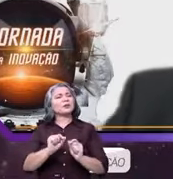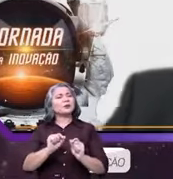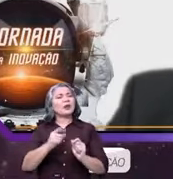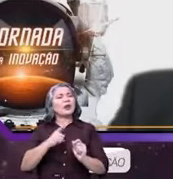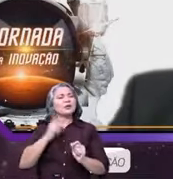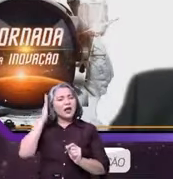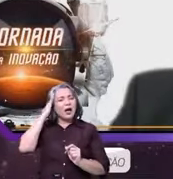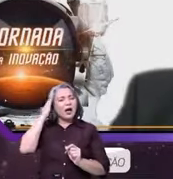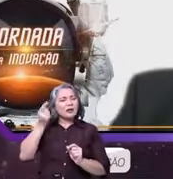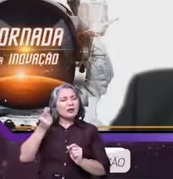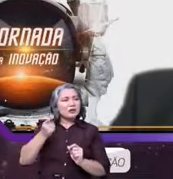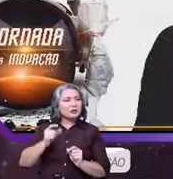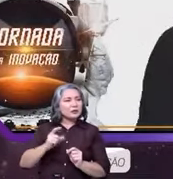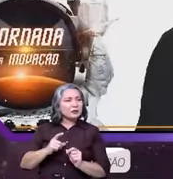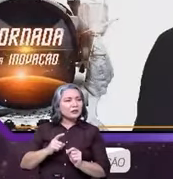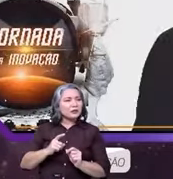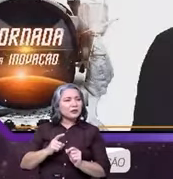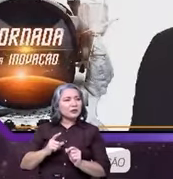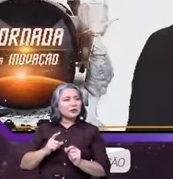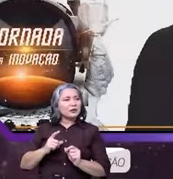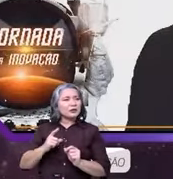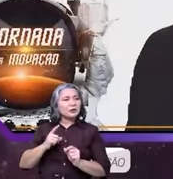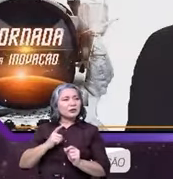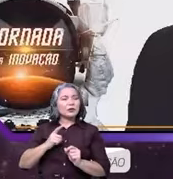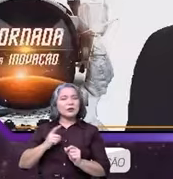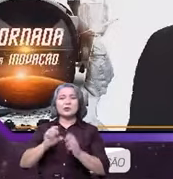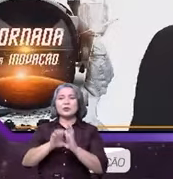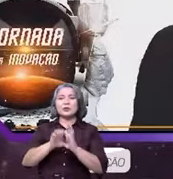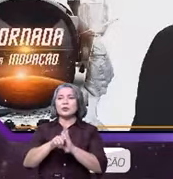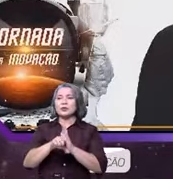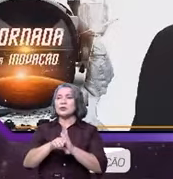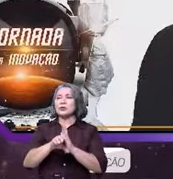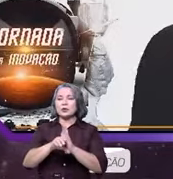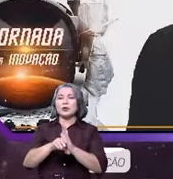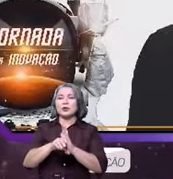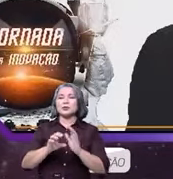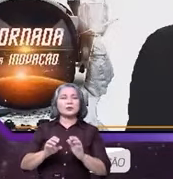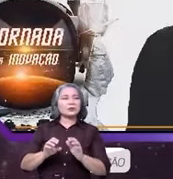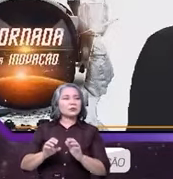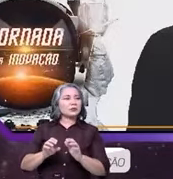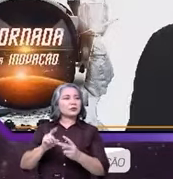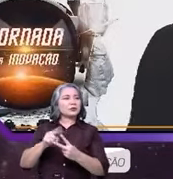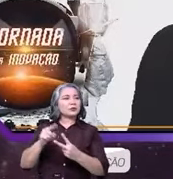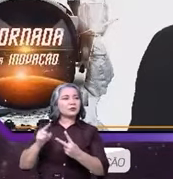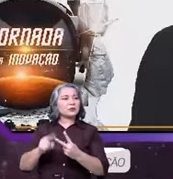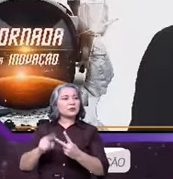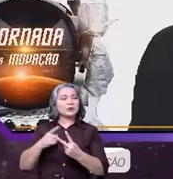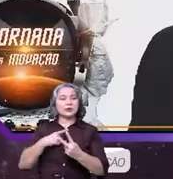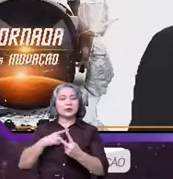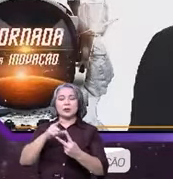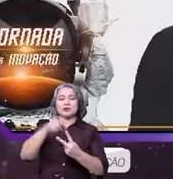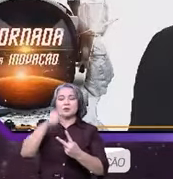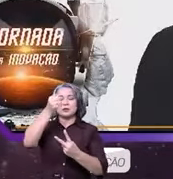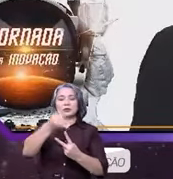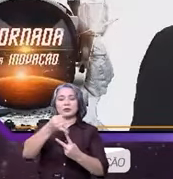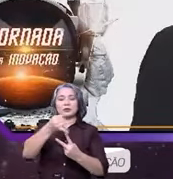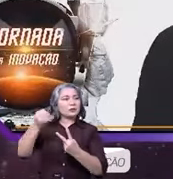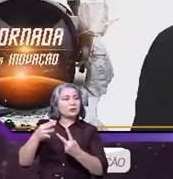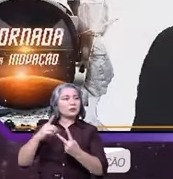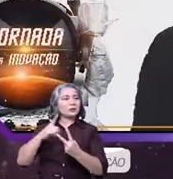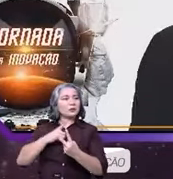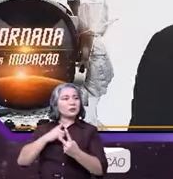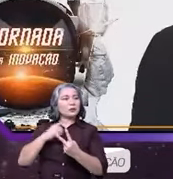faz uma confusão entre dois conceitos distintos, que significaria a modernização do Poder Judiciário em face